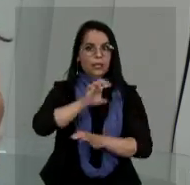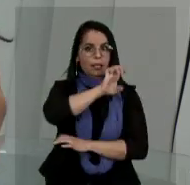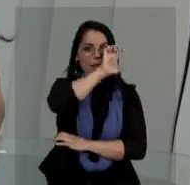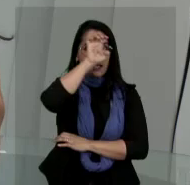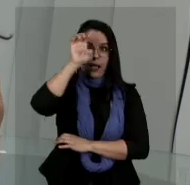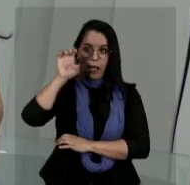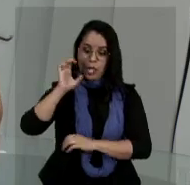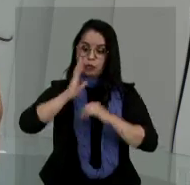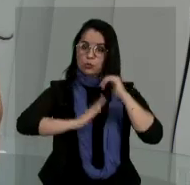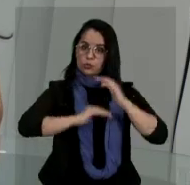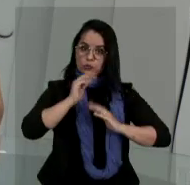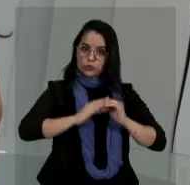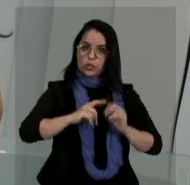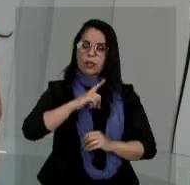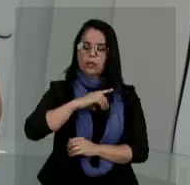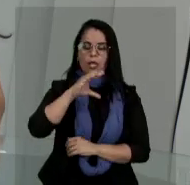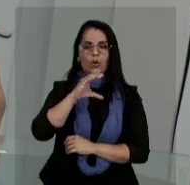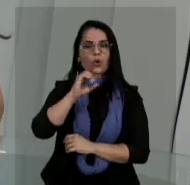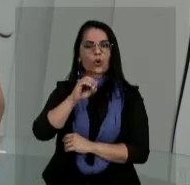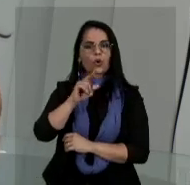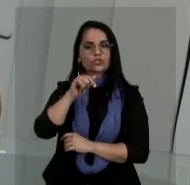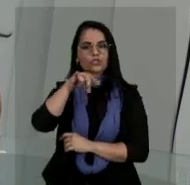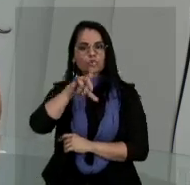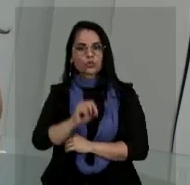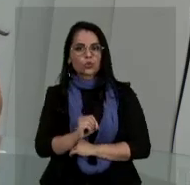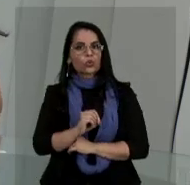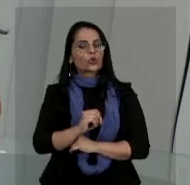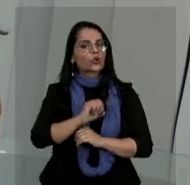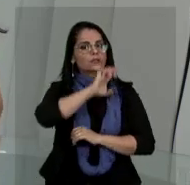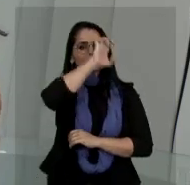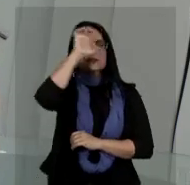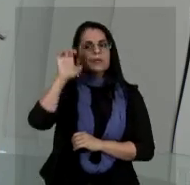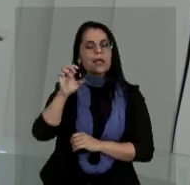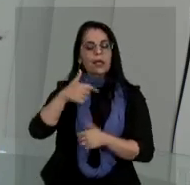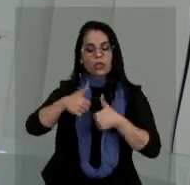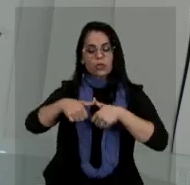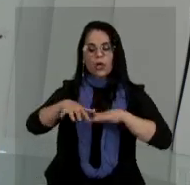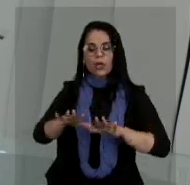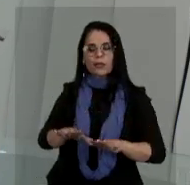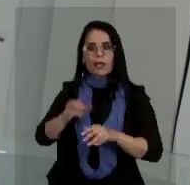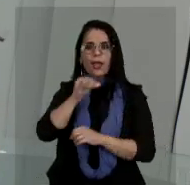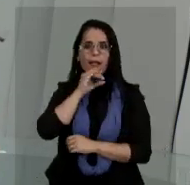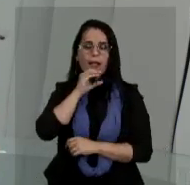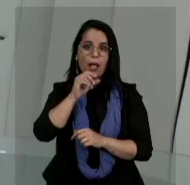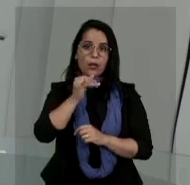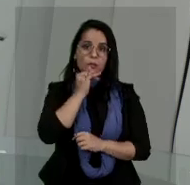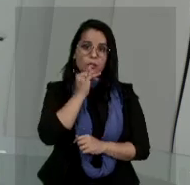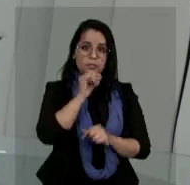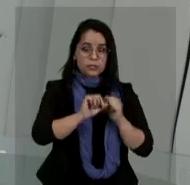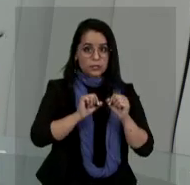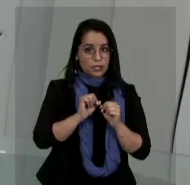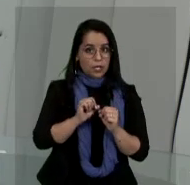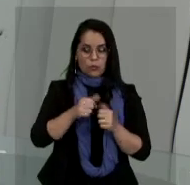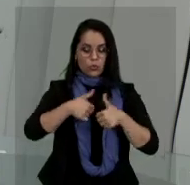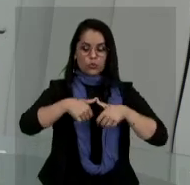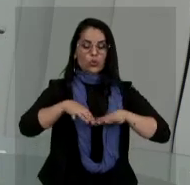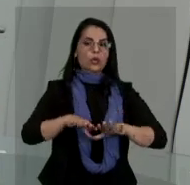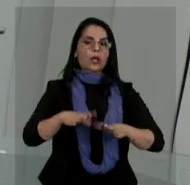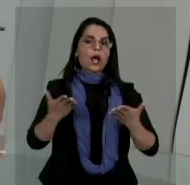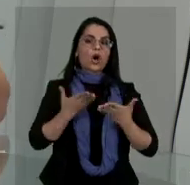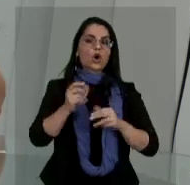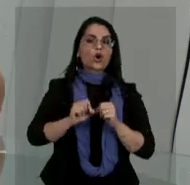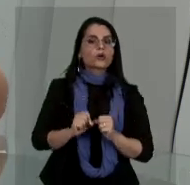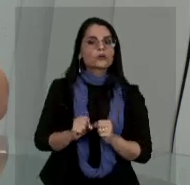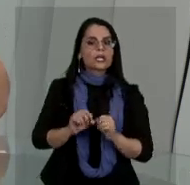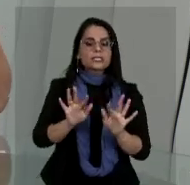ética. Nós temos um código de ética. O intérprete, ele não está ali, a Carla, por exemplo, nossa colega, ela não está aqui